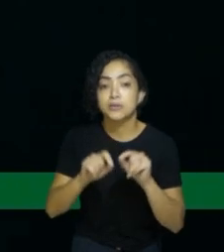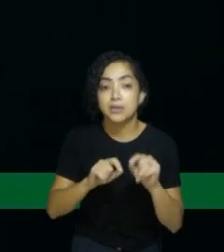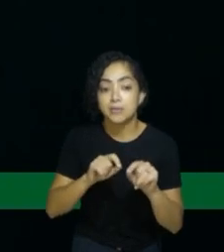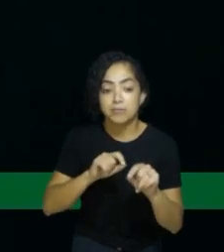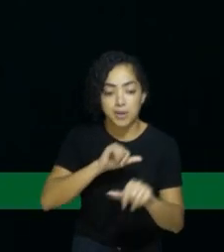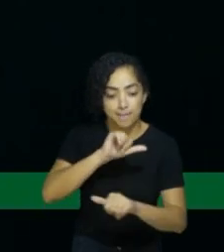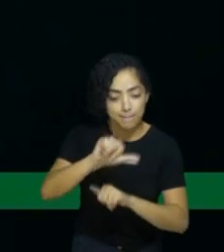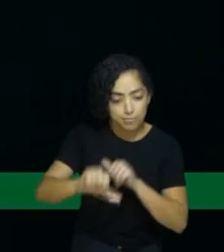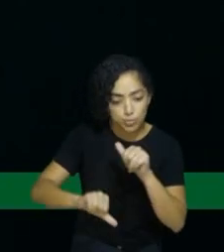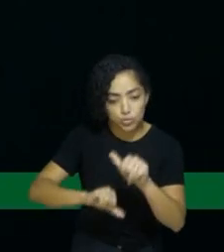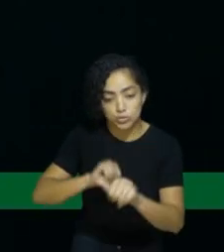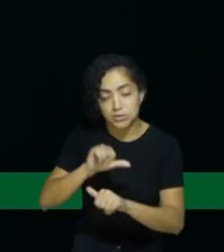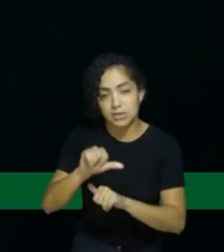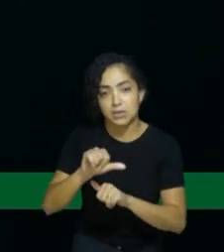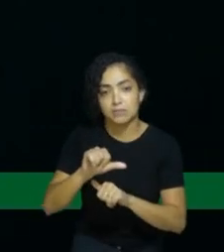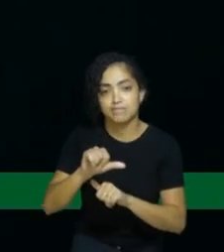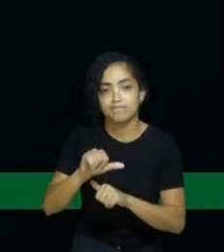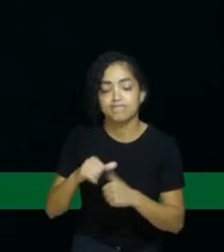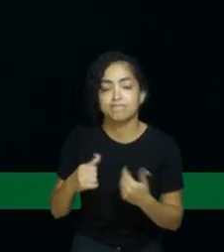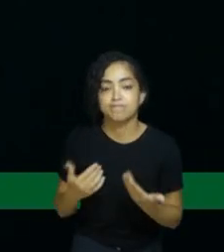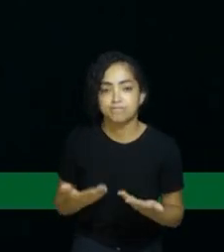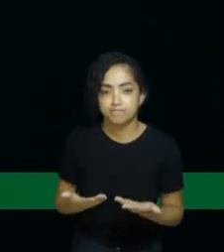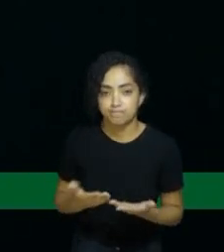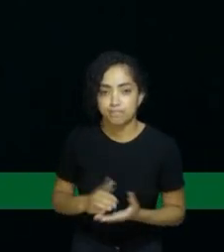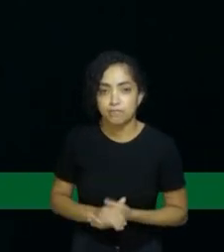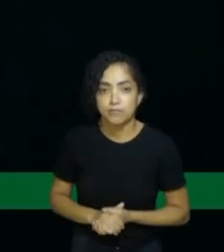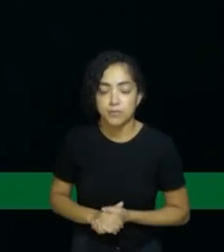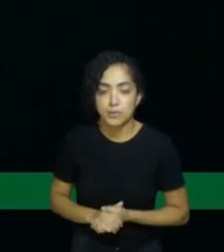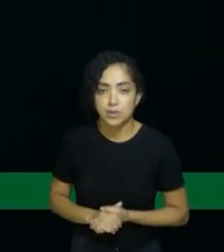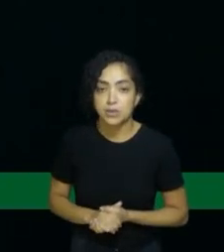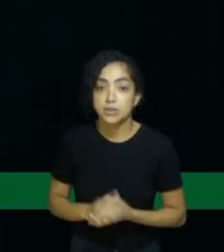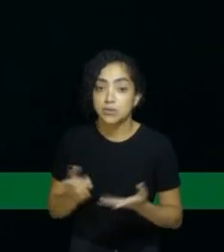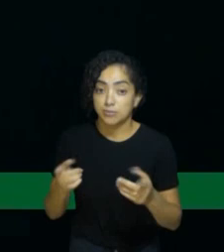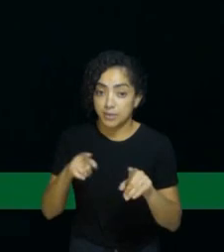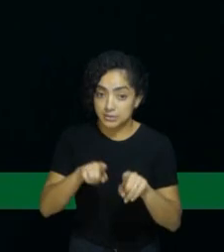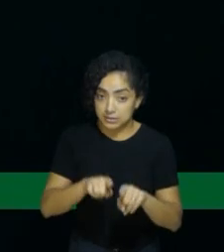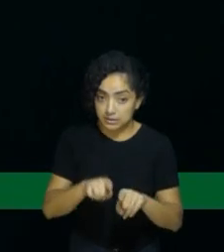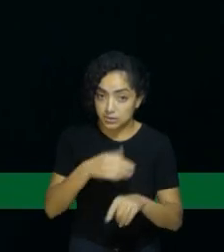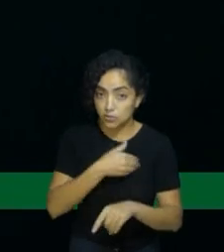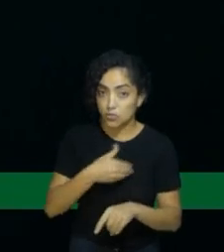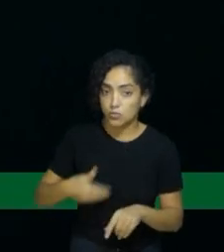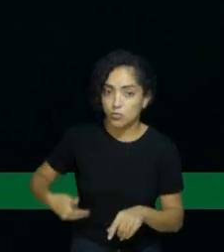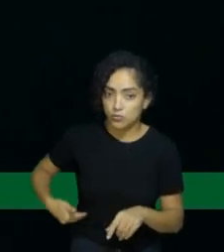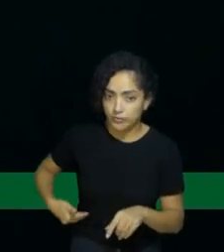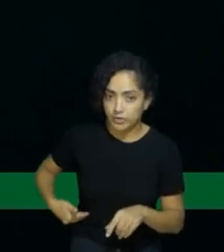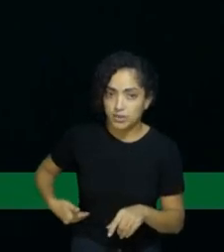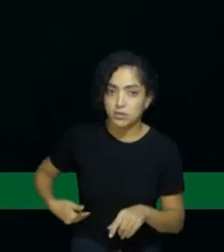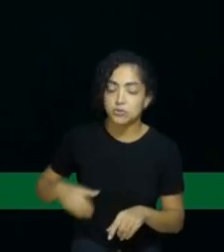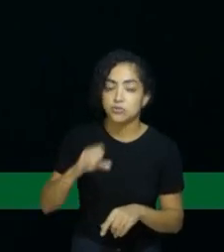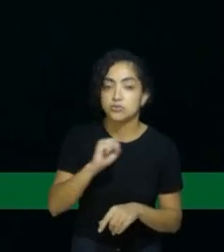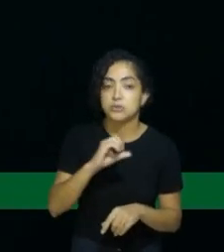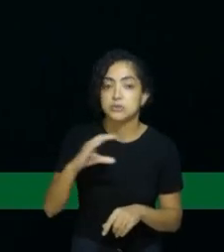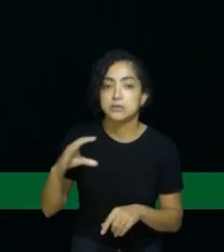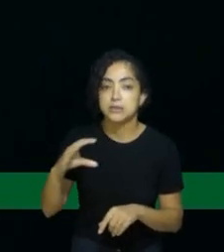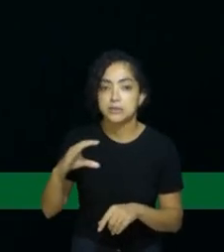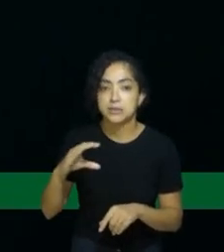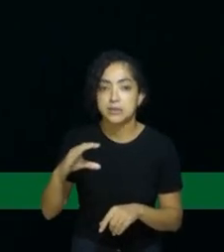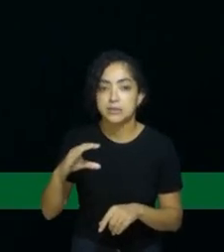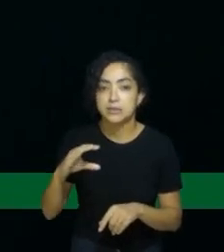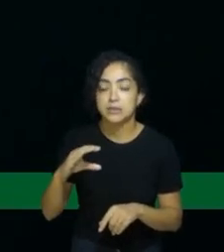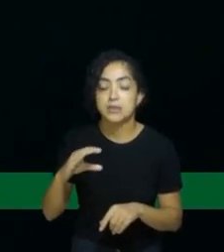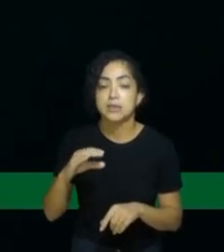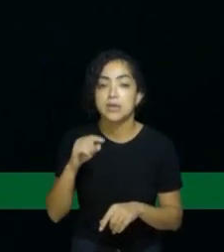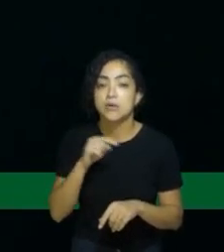para lidar com essa situação então em parceria com o Governo do Estado de Santa Catarina a Renal